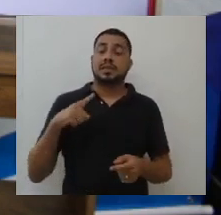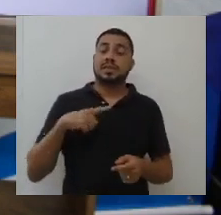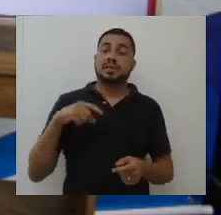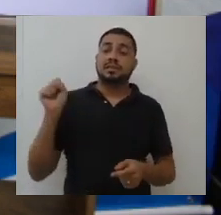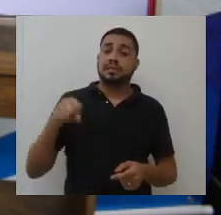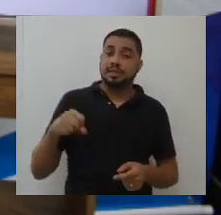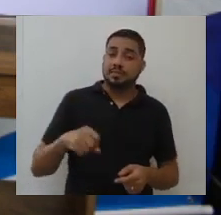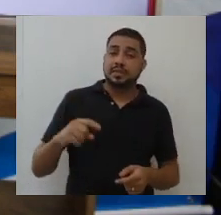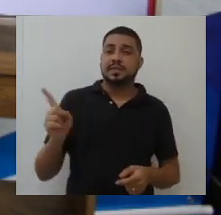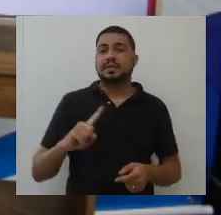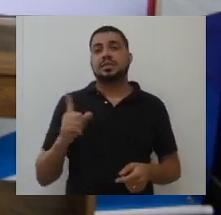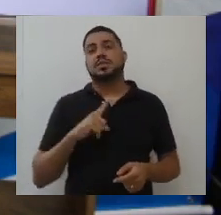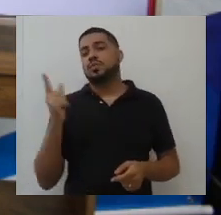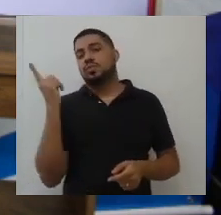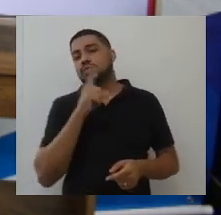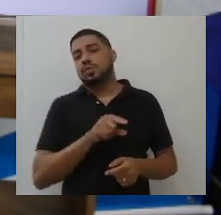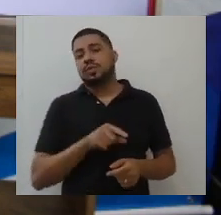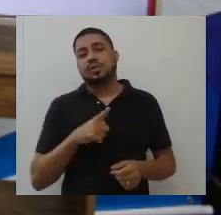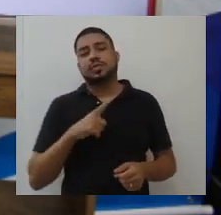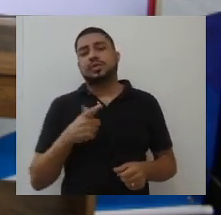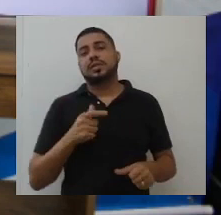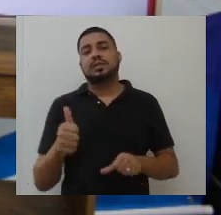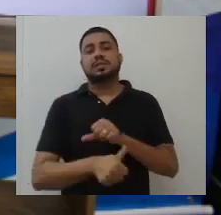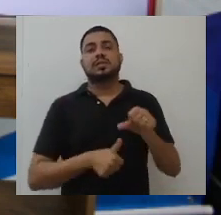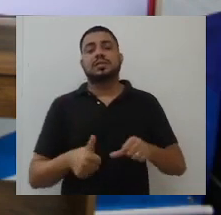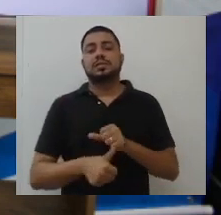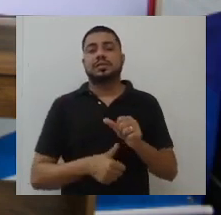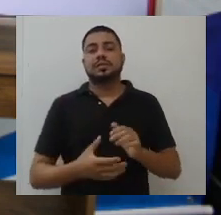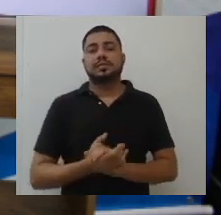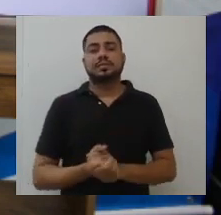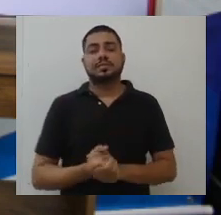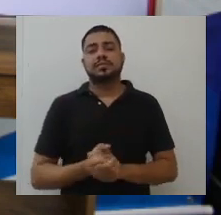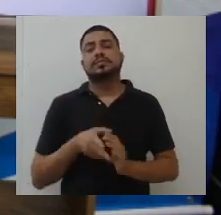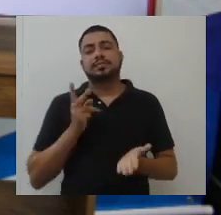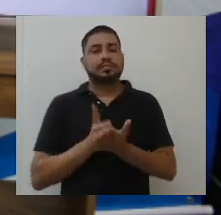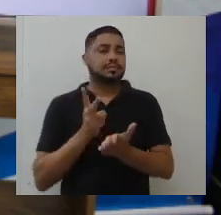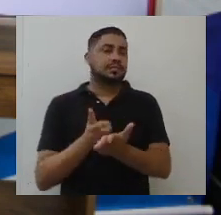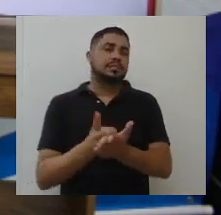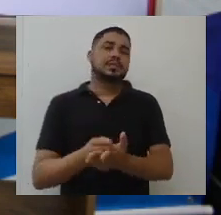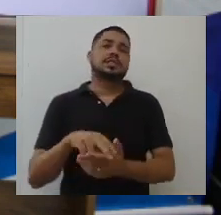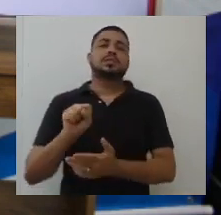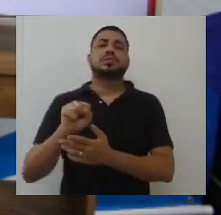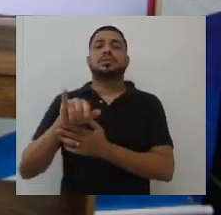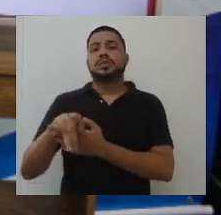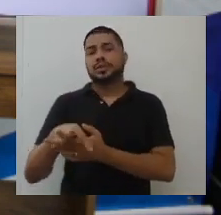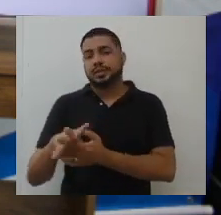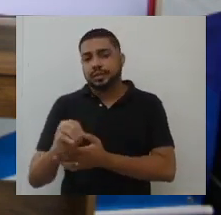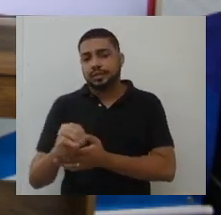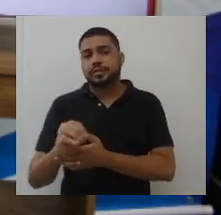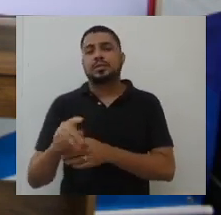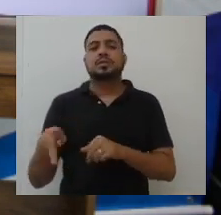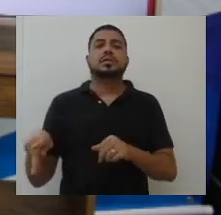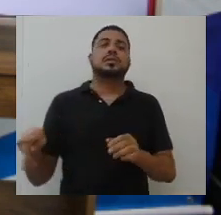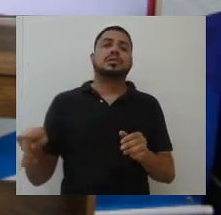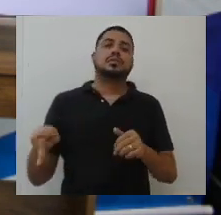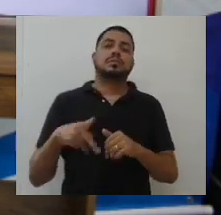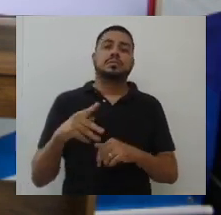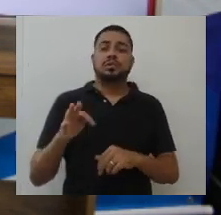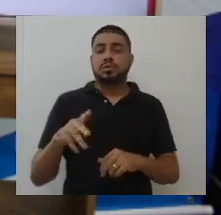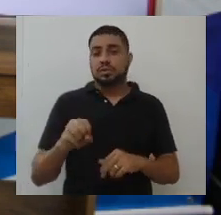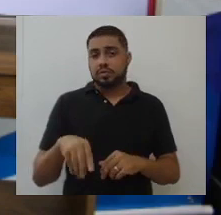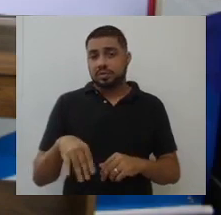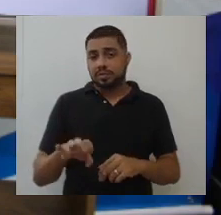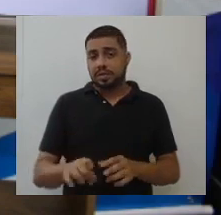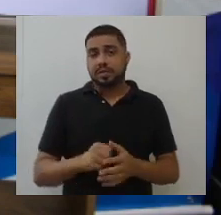negativa, isso não ocorre. A gente não tem essa troca, a gente não tem essa inversão. Tá certo? Vai ser sempre sujeito, pronome, verbo auxiliar, o verbo